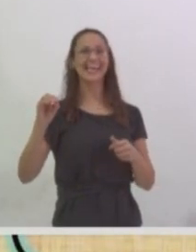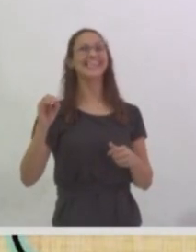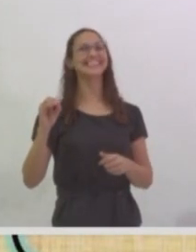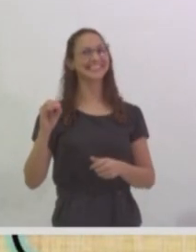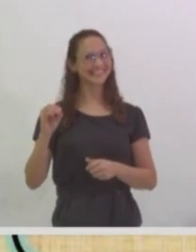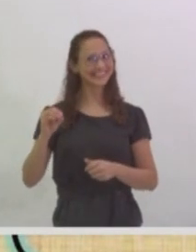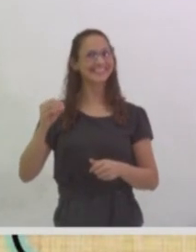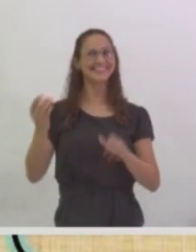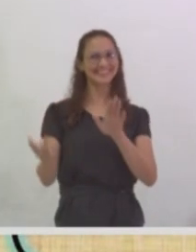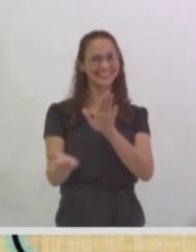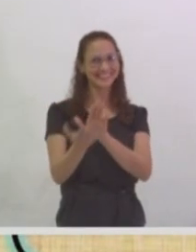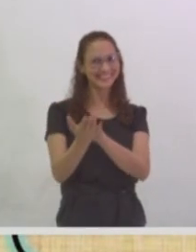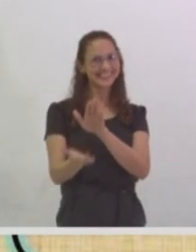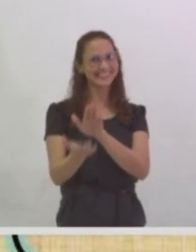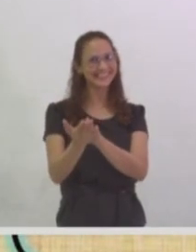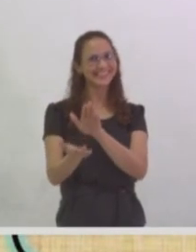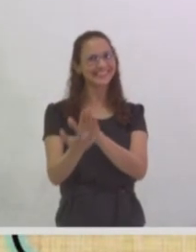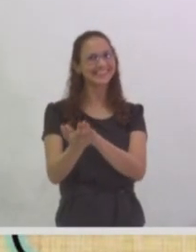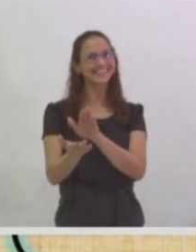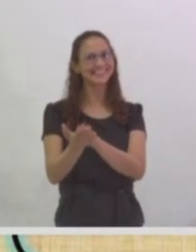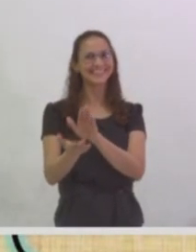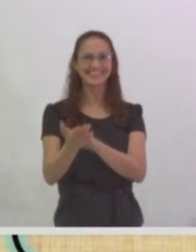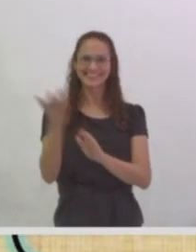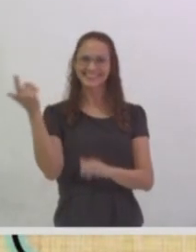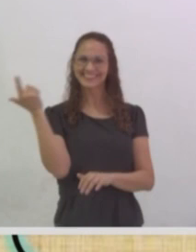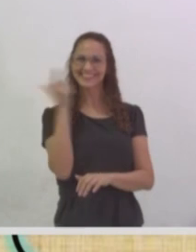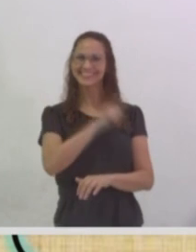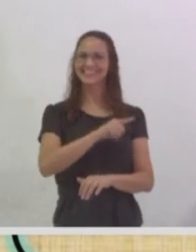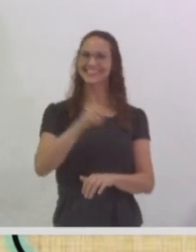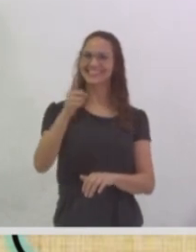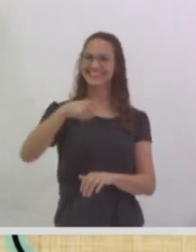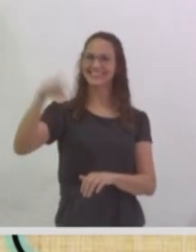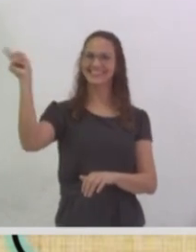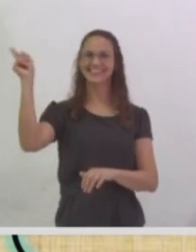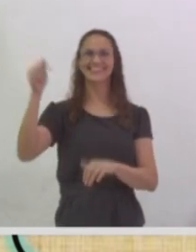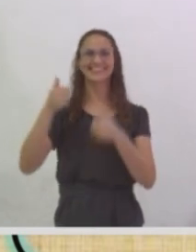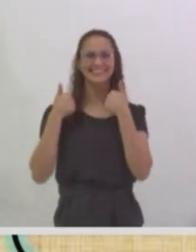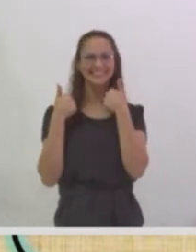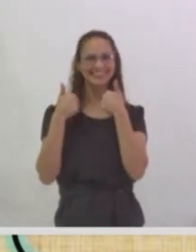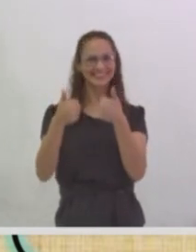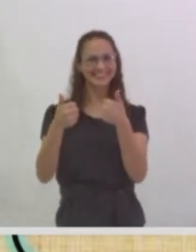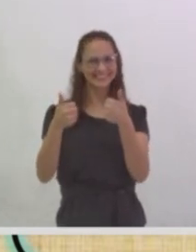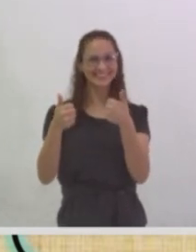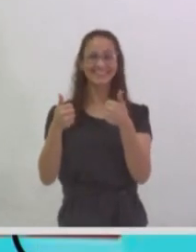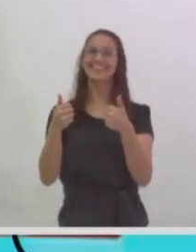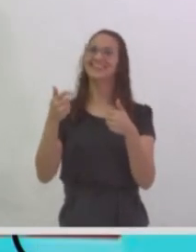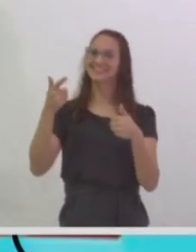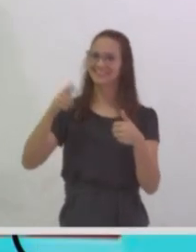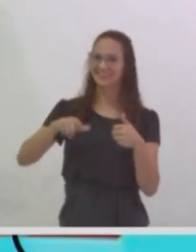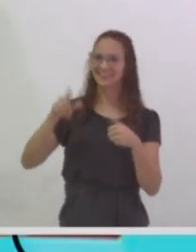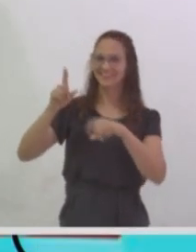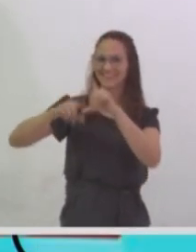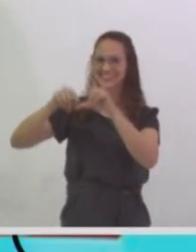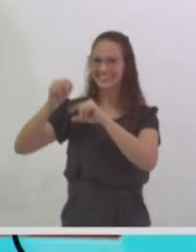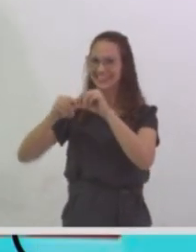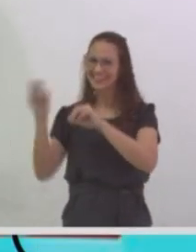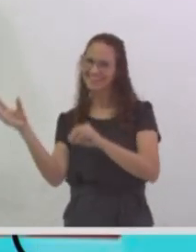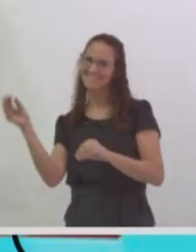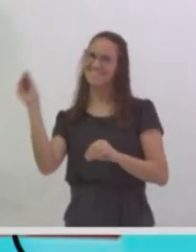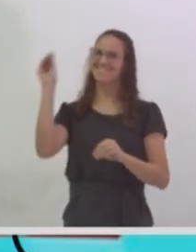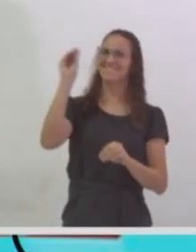dez. Parabéns! Você acertou e nos ajudou a encher o nosso quadro de sucesso. Mais